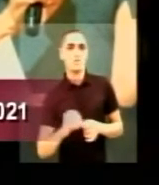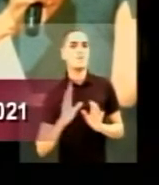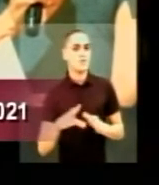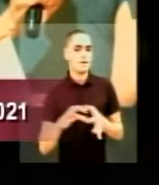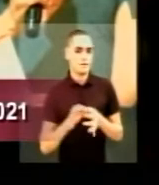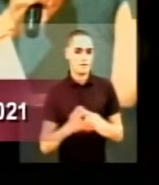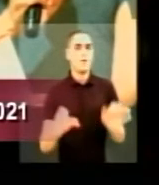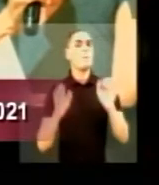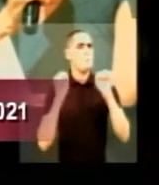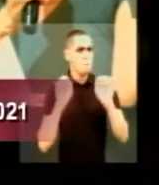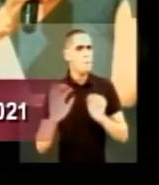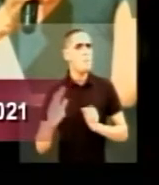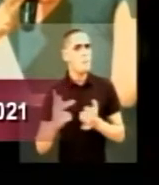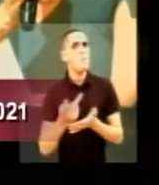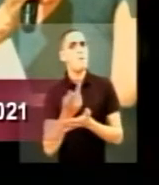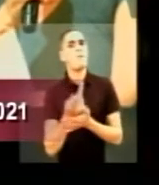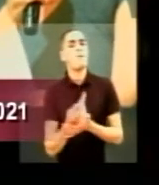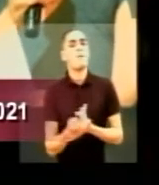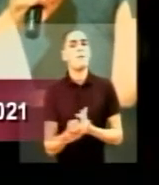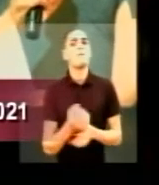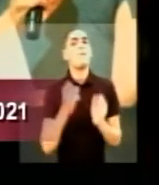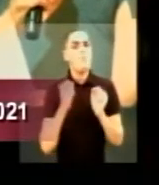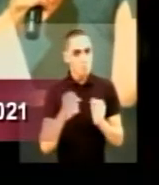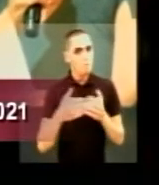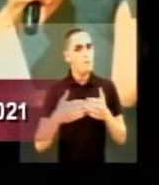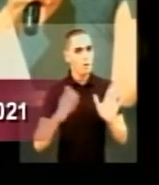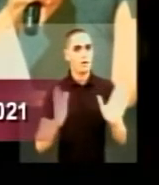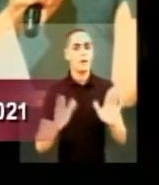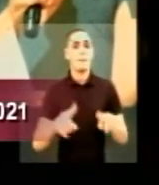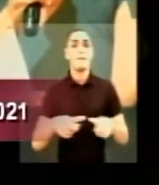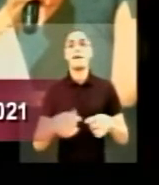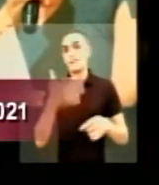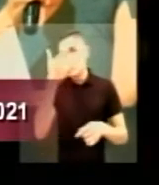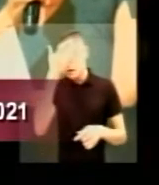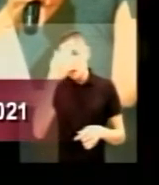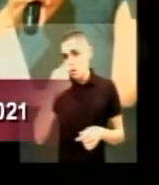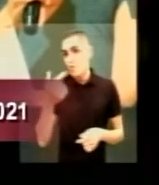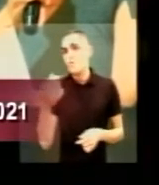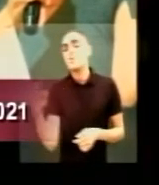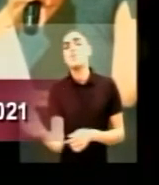foram avaliados e os que estão por vir, eles só poderão